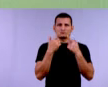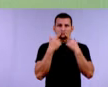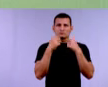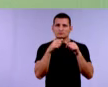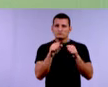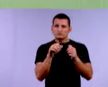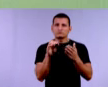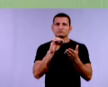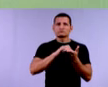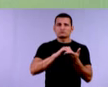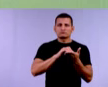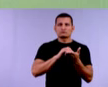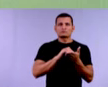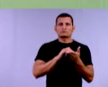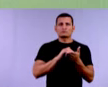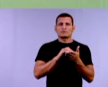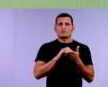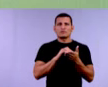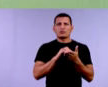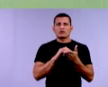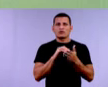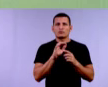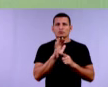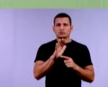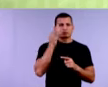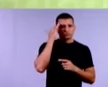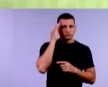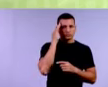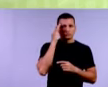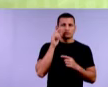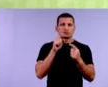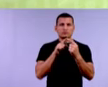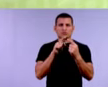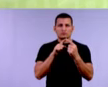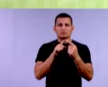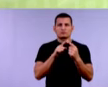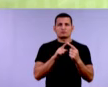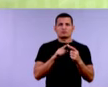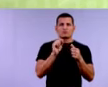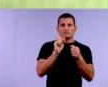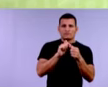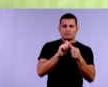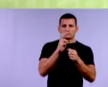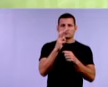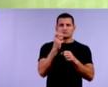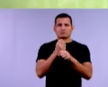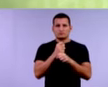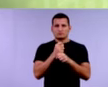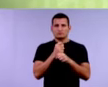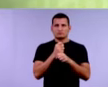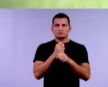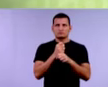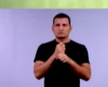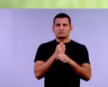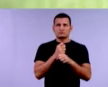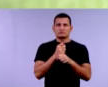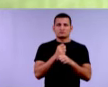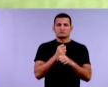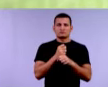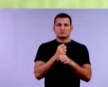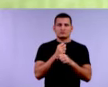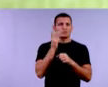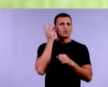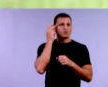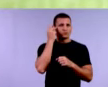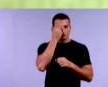coloquial ajuda a gente a entender a concordância. Faz 5 anos. Aí, no comum, as pessoas